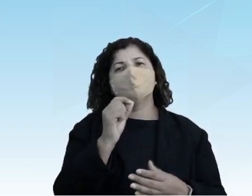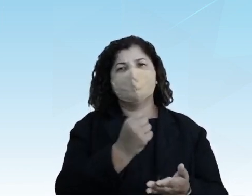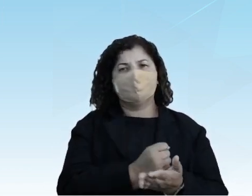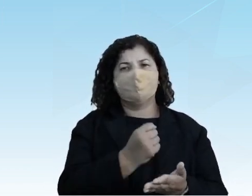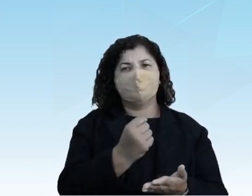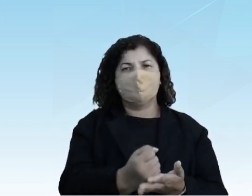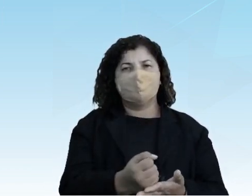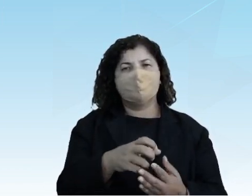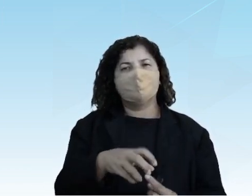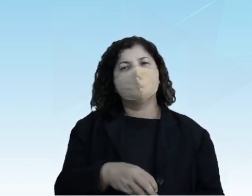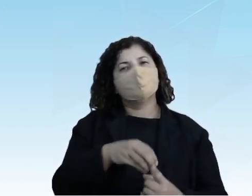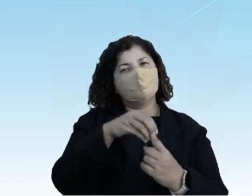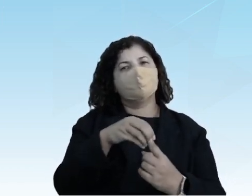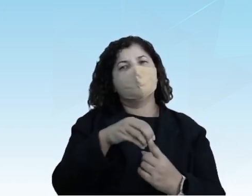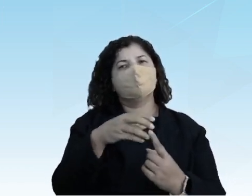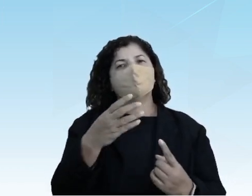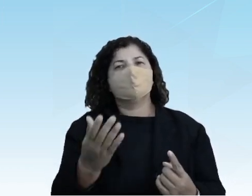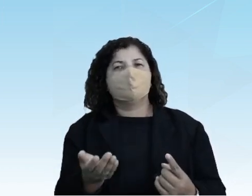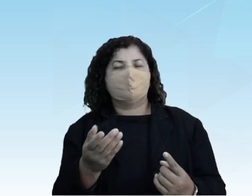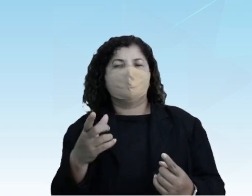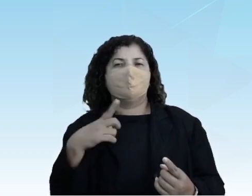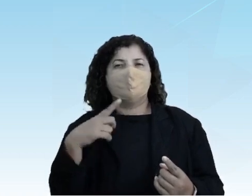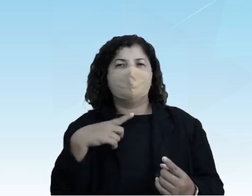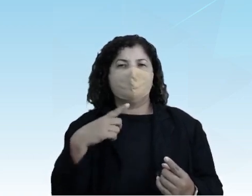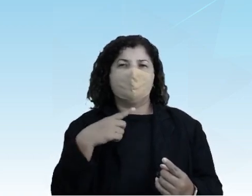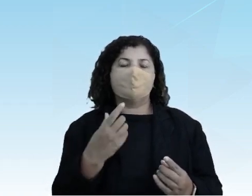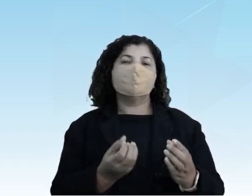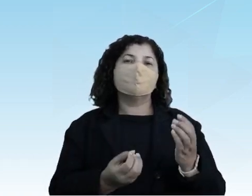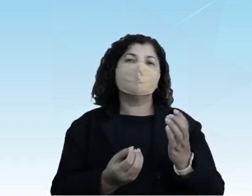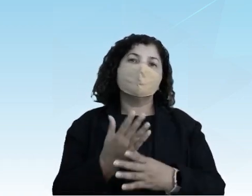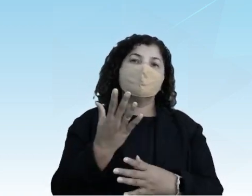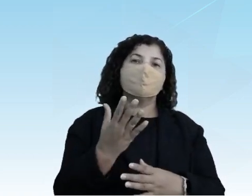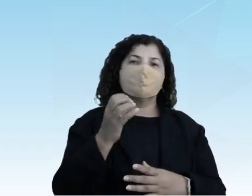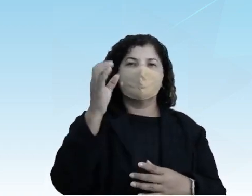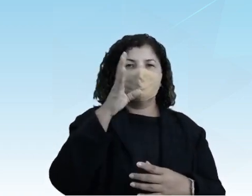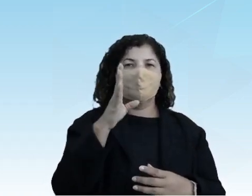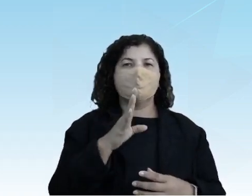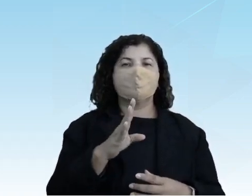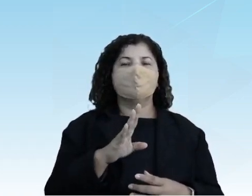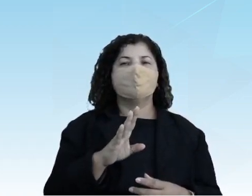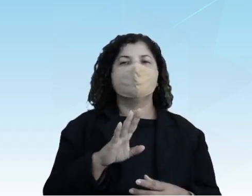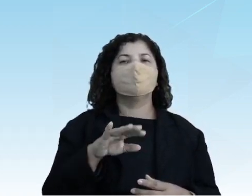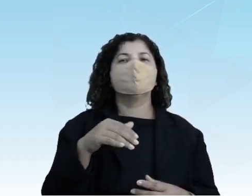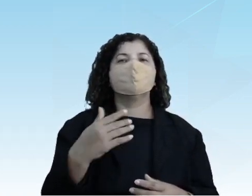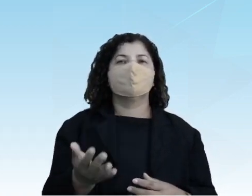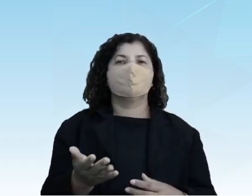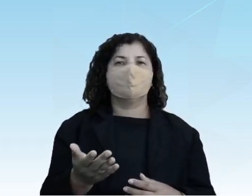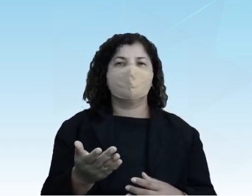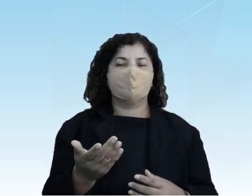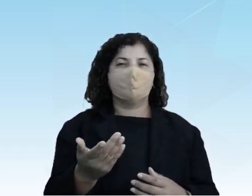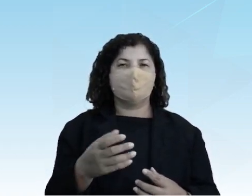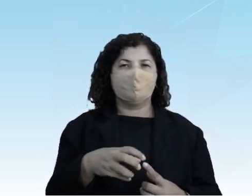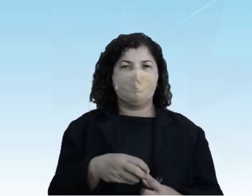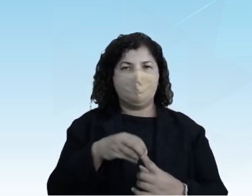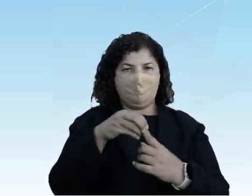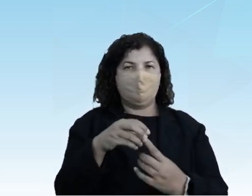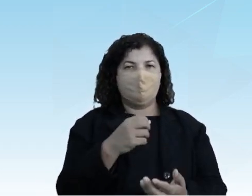documento impresso para esse acontecimento, né? Qual é o